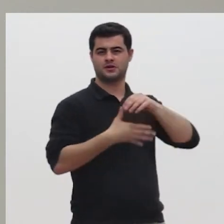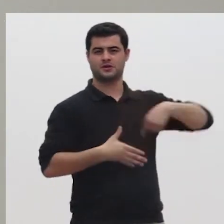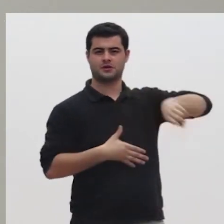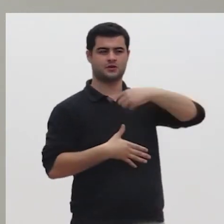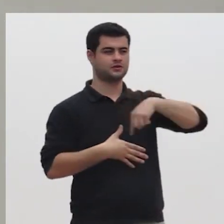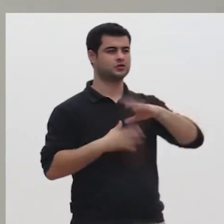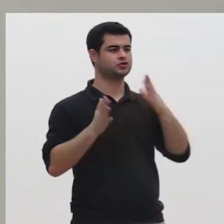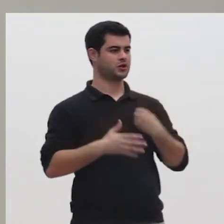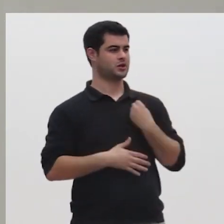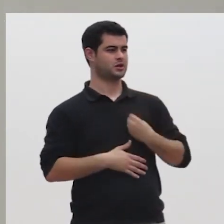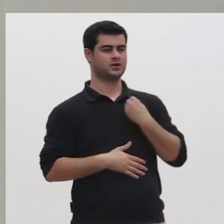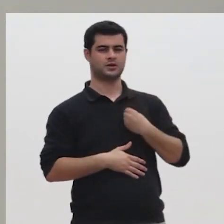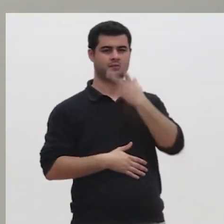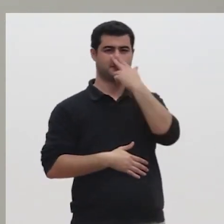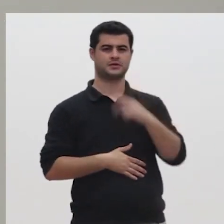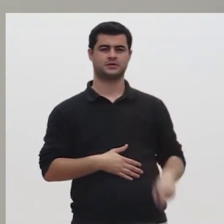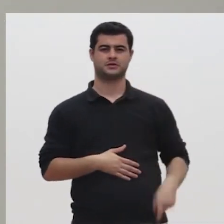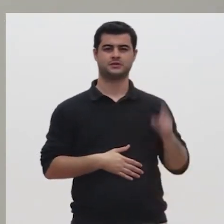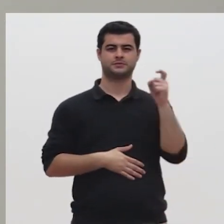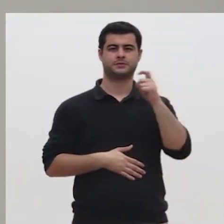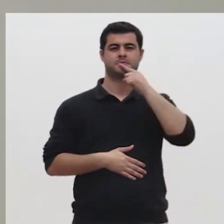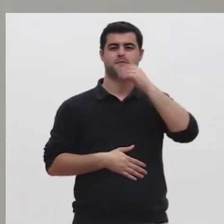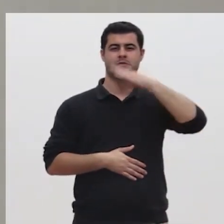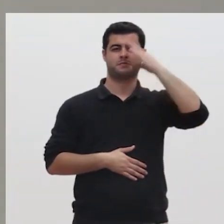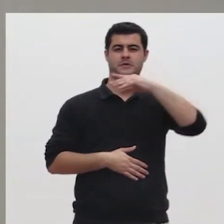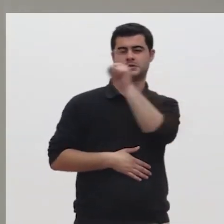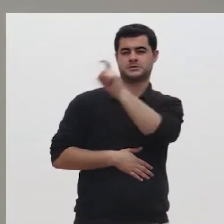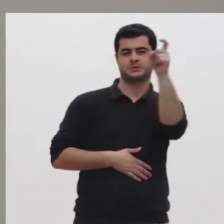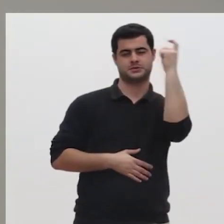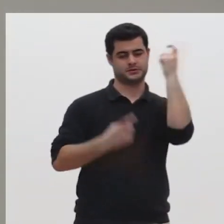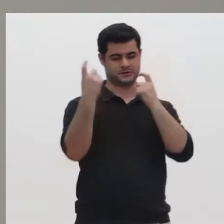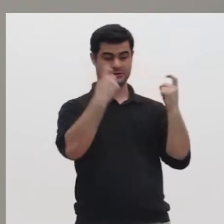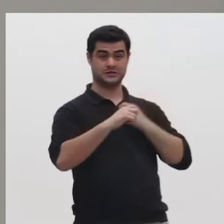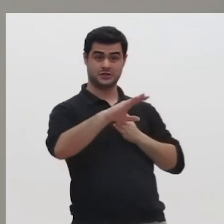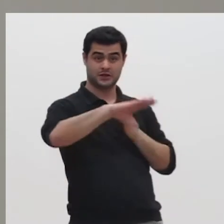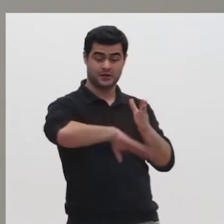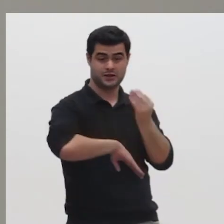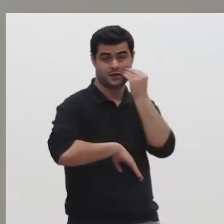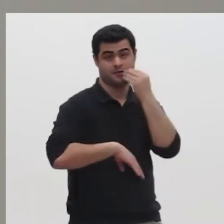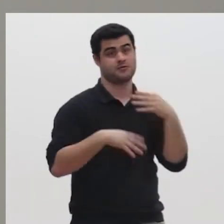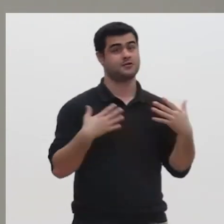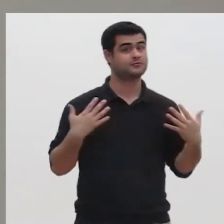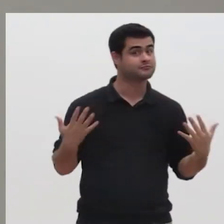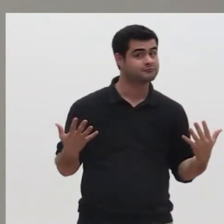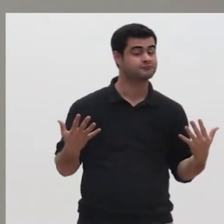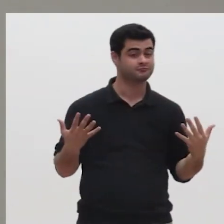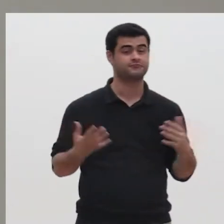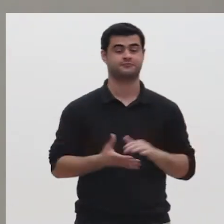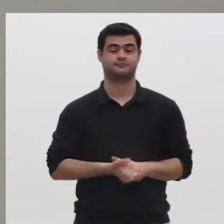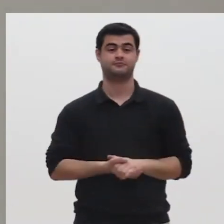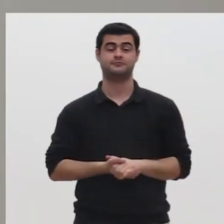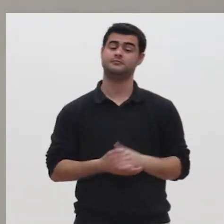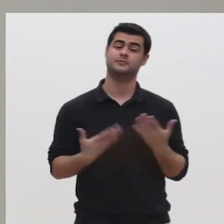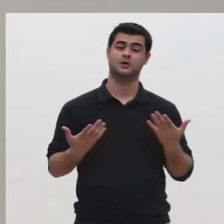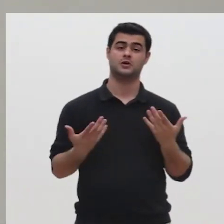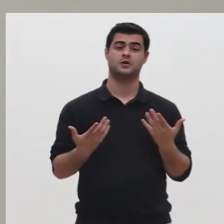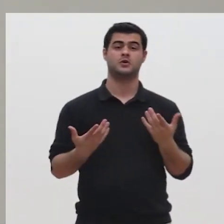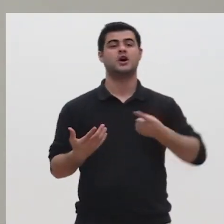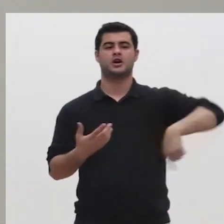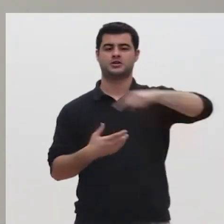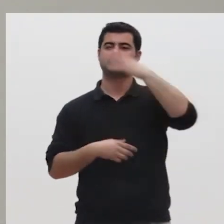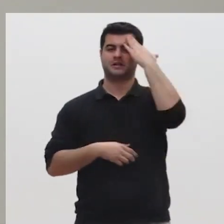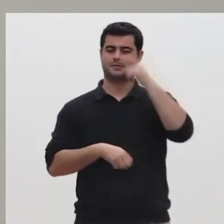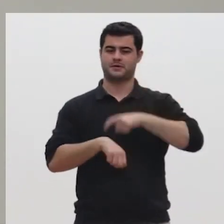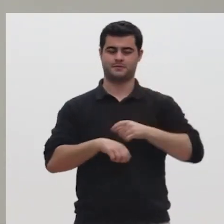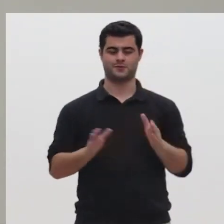estão lá com um spray de pimenta esperando a gente entrar, se o caso for para fazer qualquer tipo de reivindicação. Então, vivemos um momento